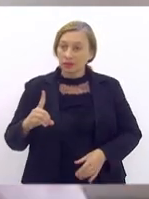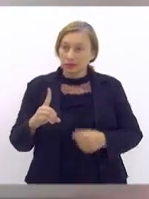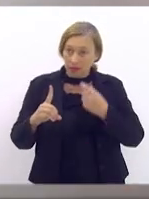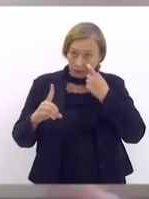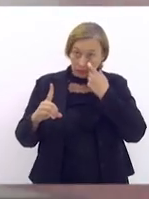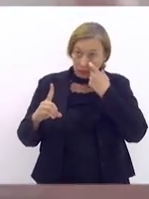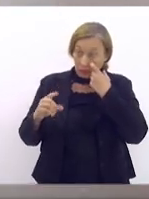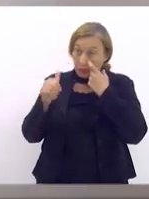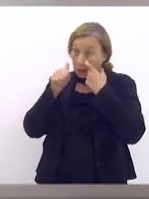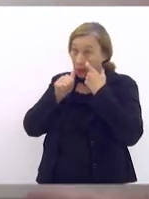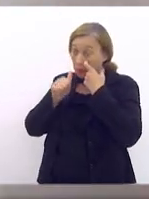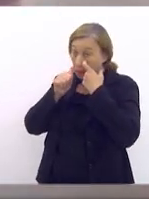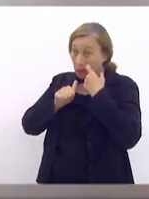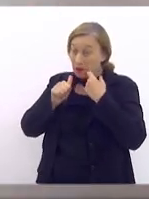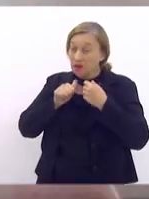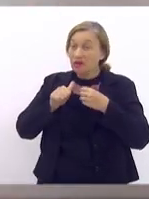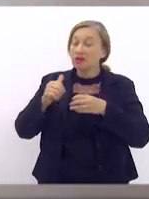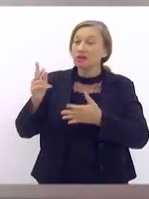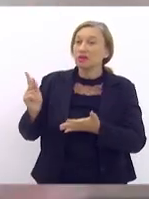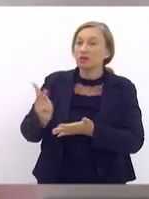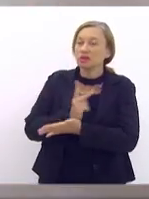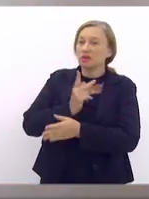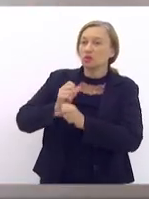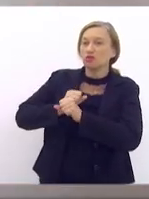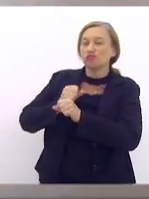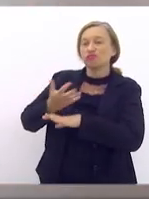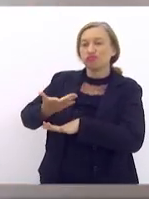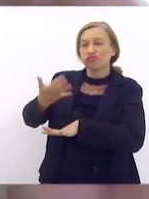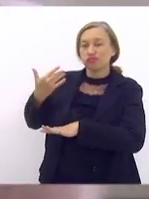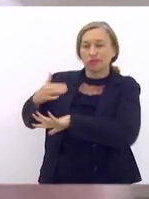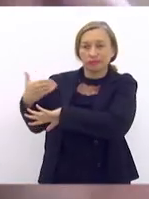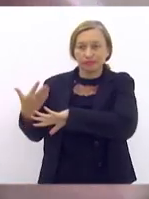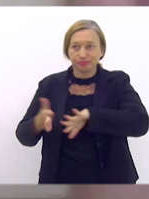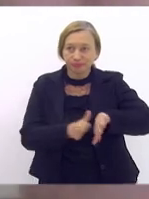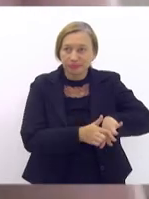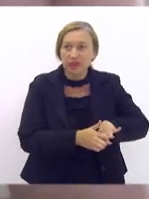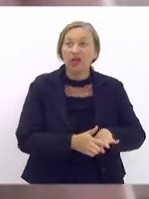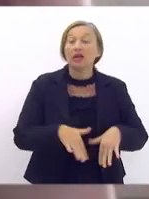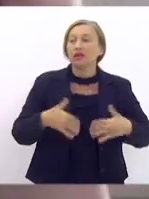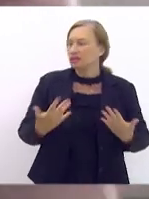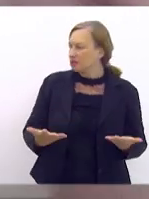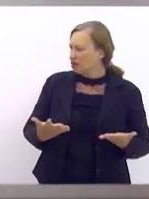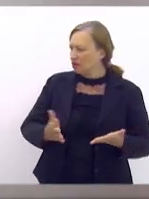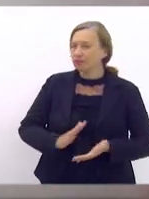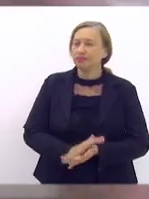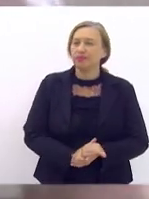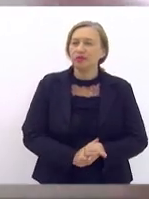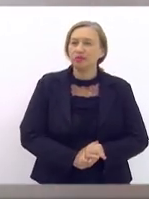como se aconteceu desde o lobby do batom, né, em cada legislatura. Então, elas têm atuação,